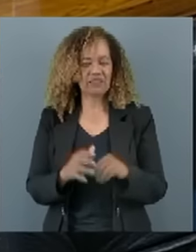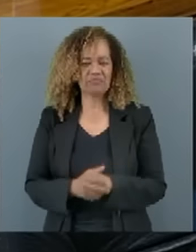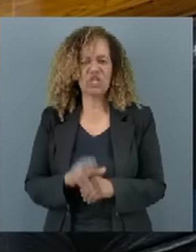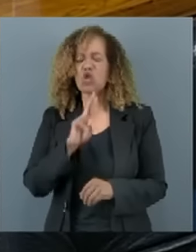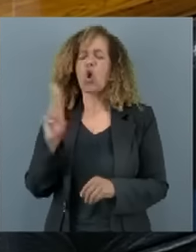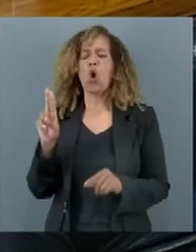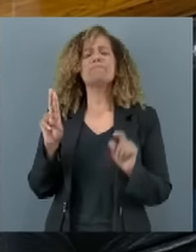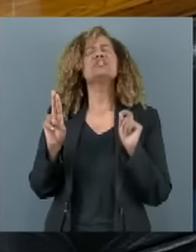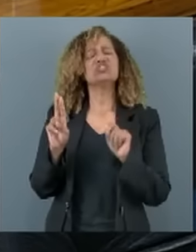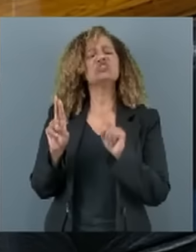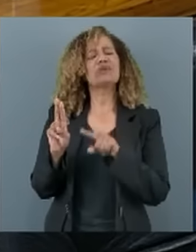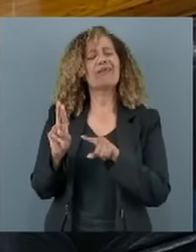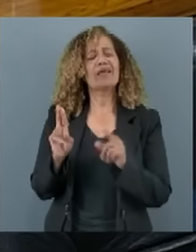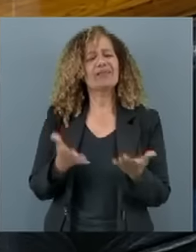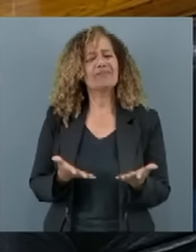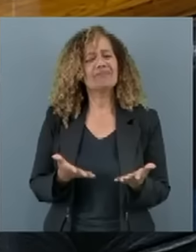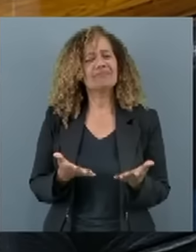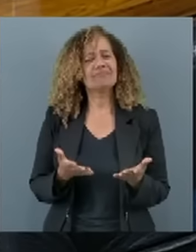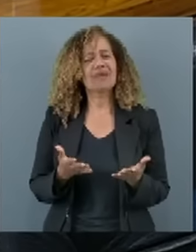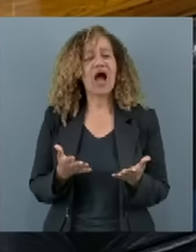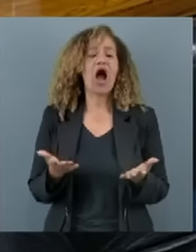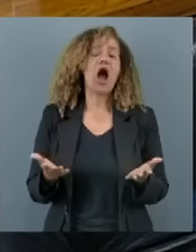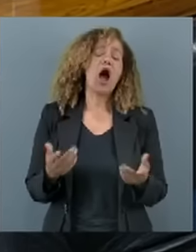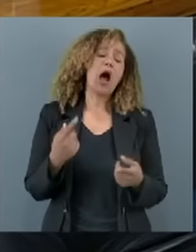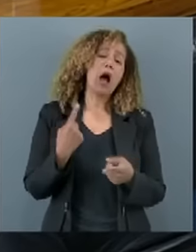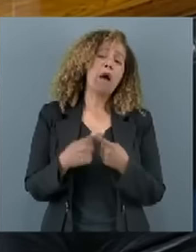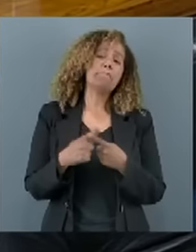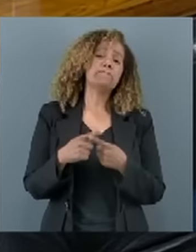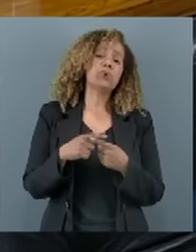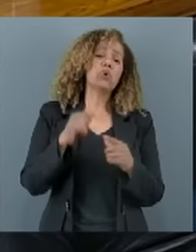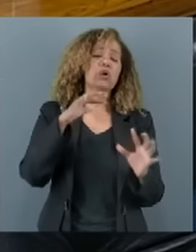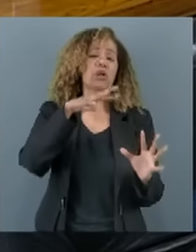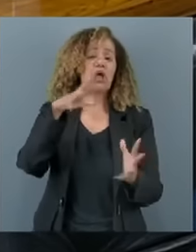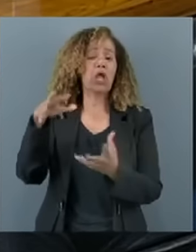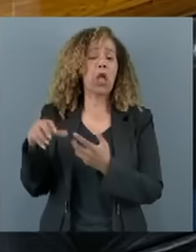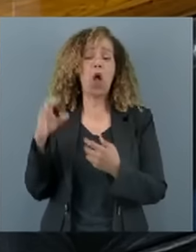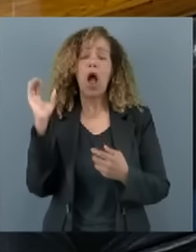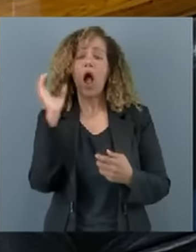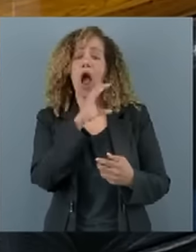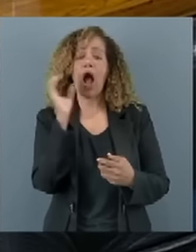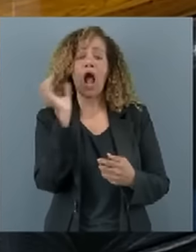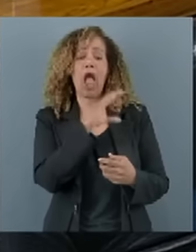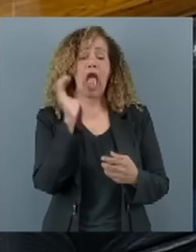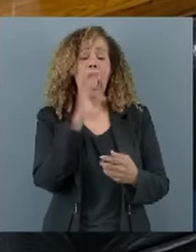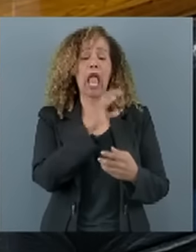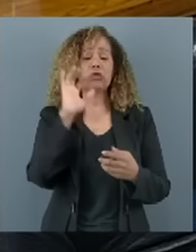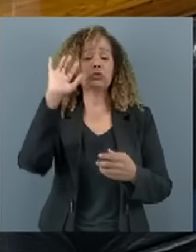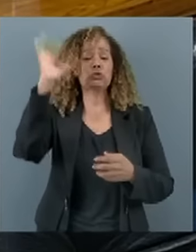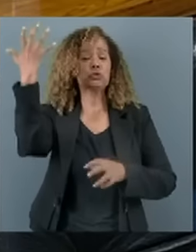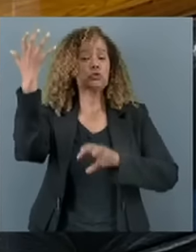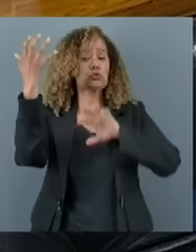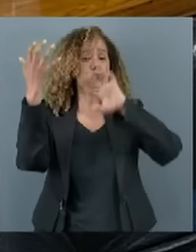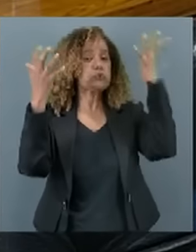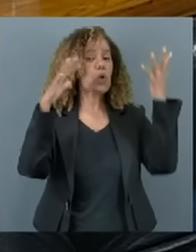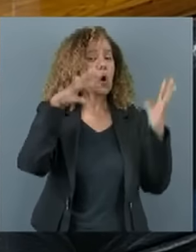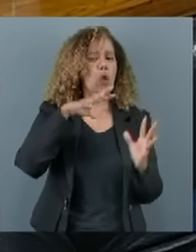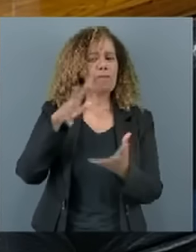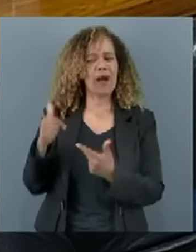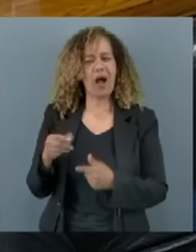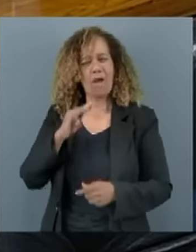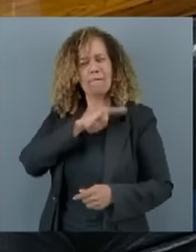quem Ah o aquecimento global nós precisamos controlar o aquecimento global senhora ministra